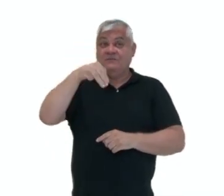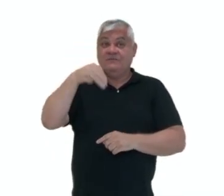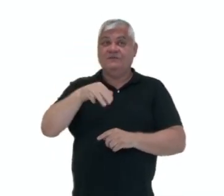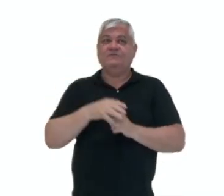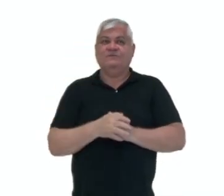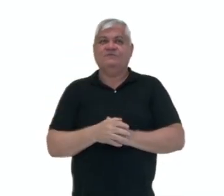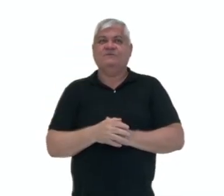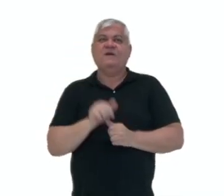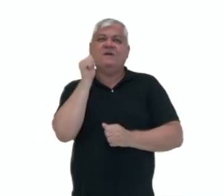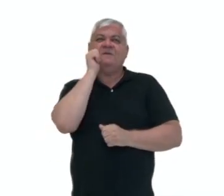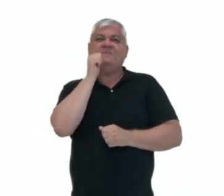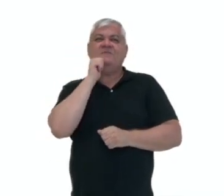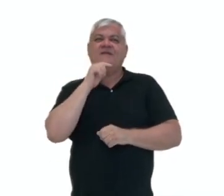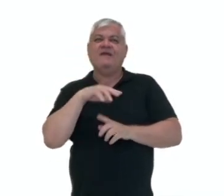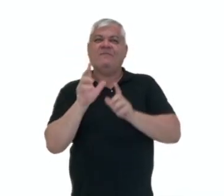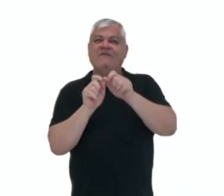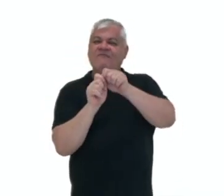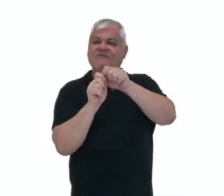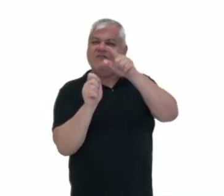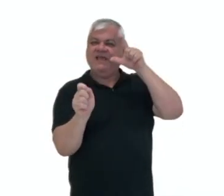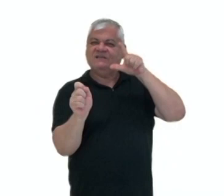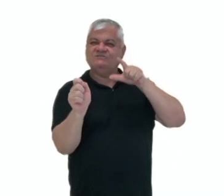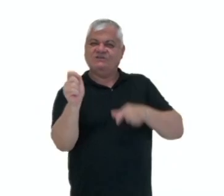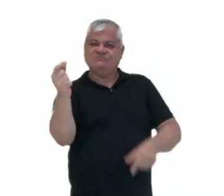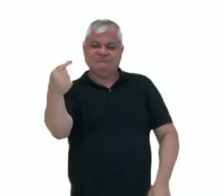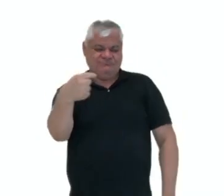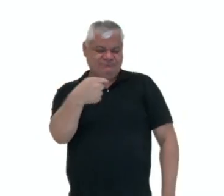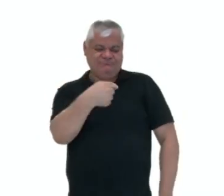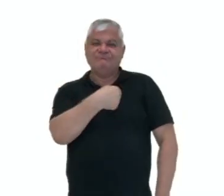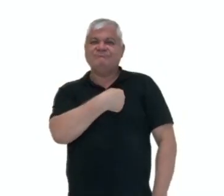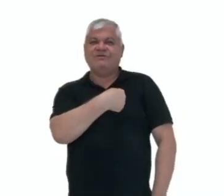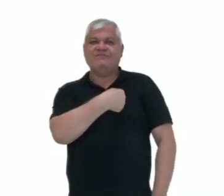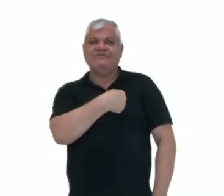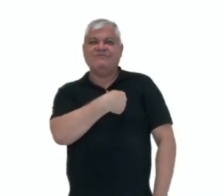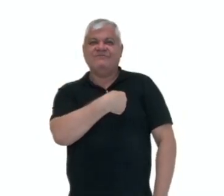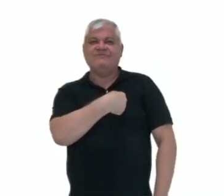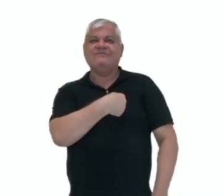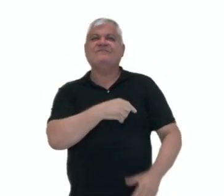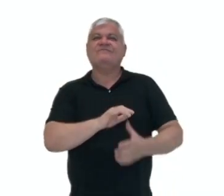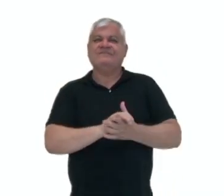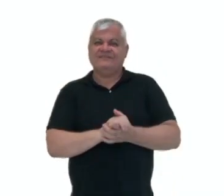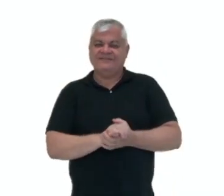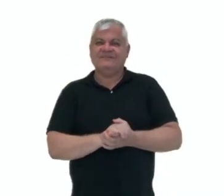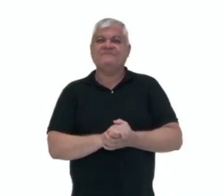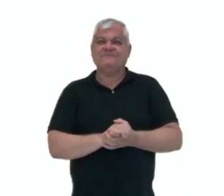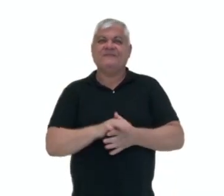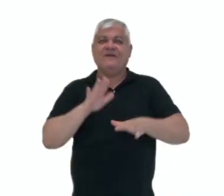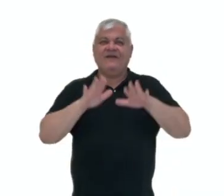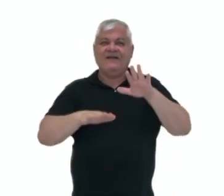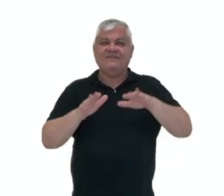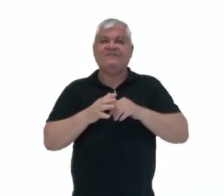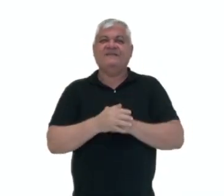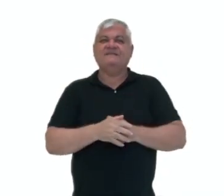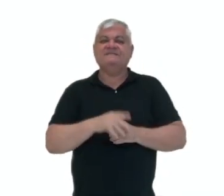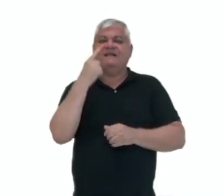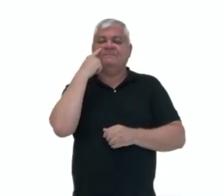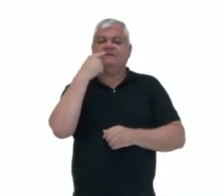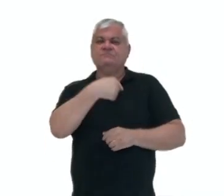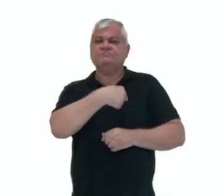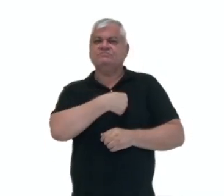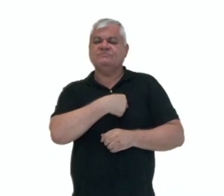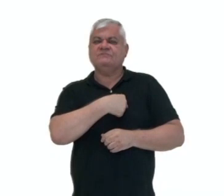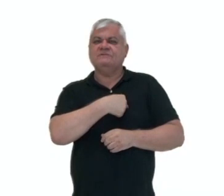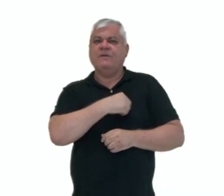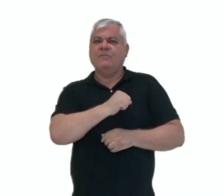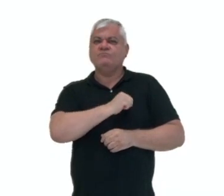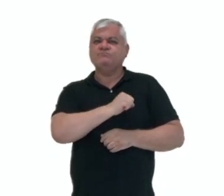o marido apoiando o arco. Os dois ficam inclinados e tem microfones no peito para ouvir as batidas do coração. Entrega e confiança,